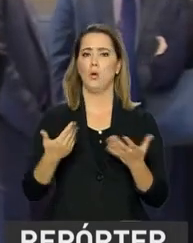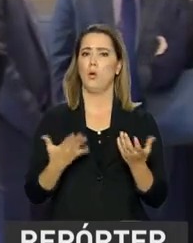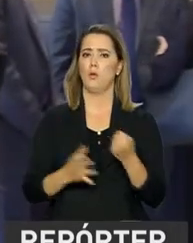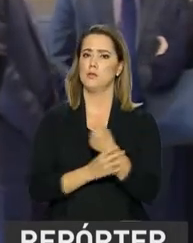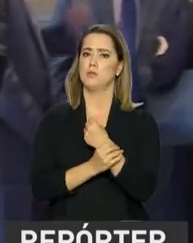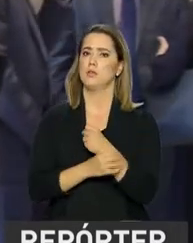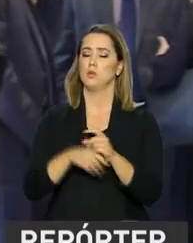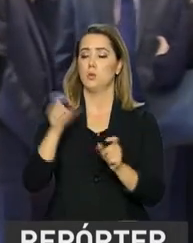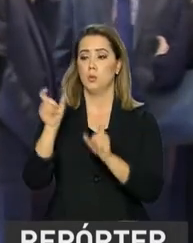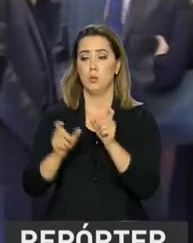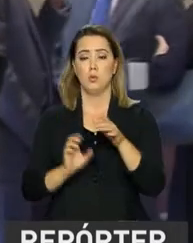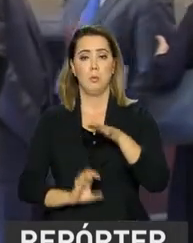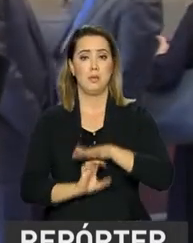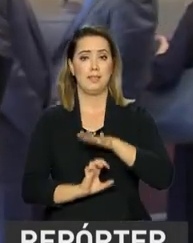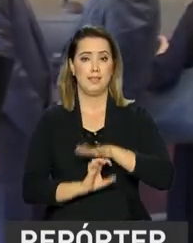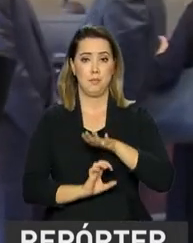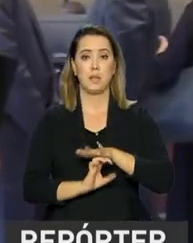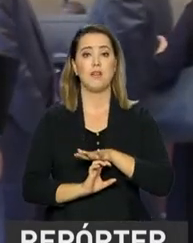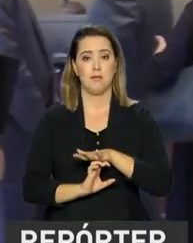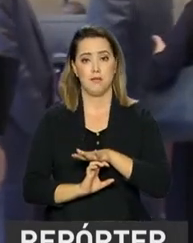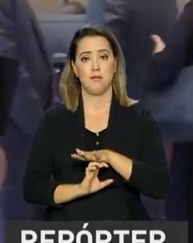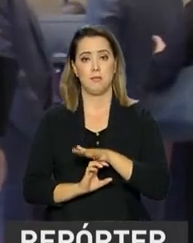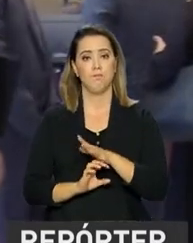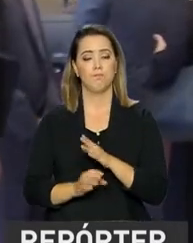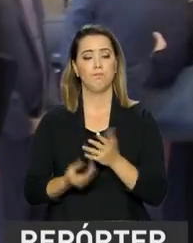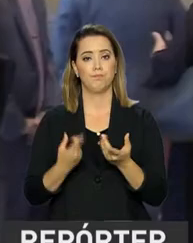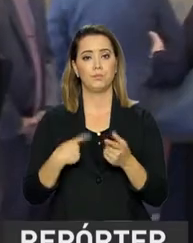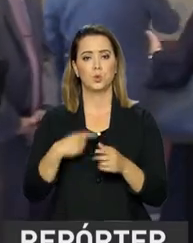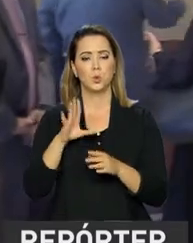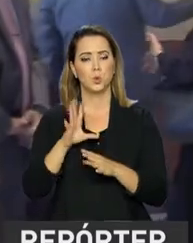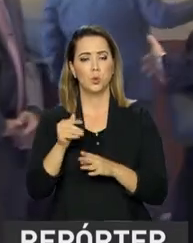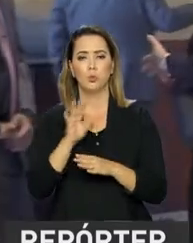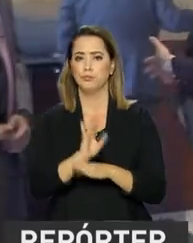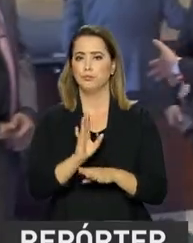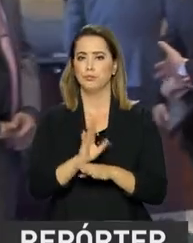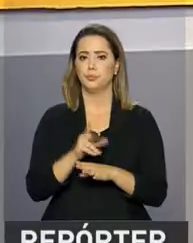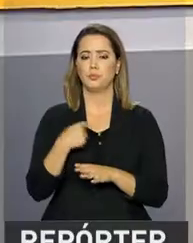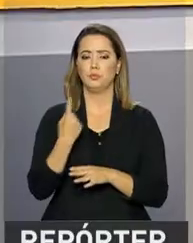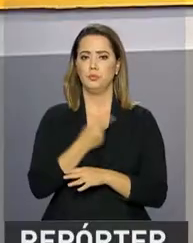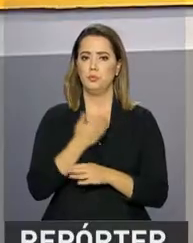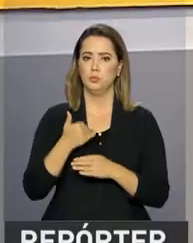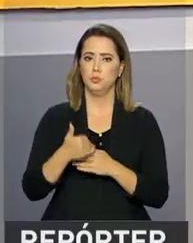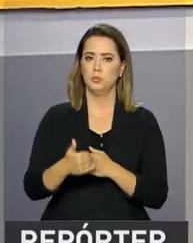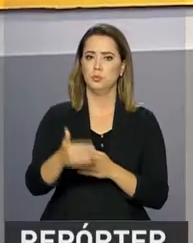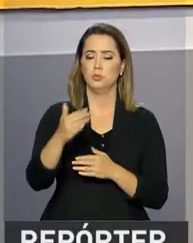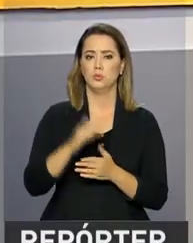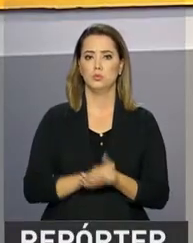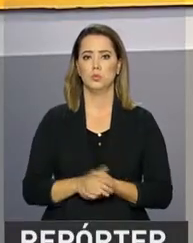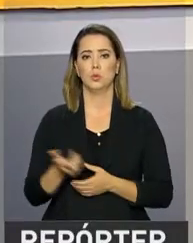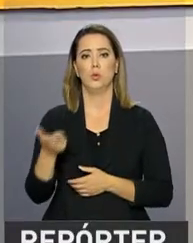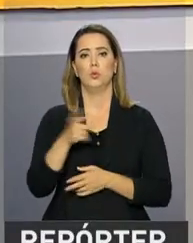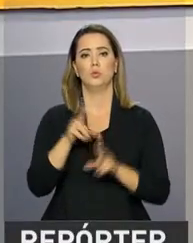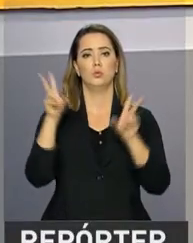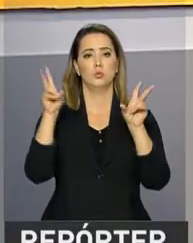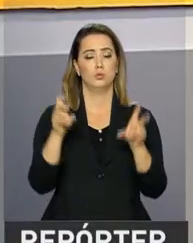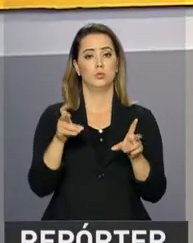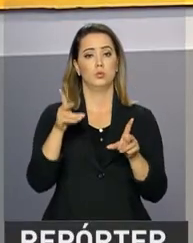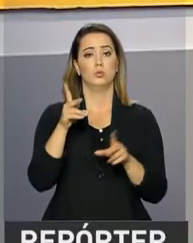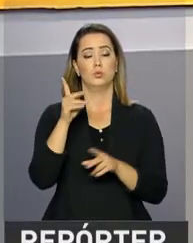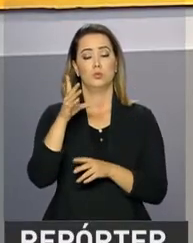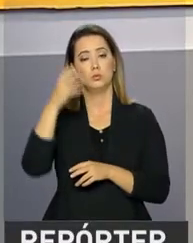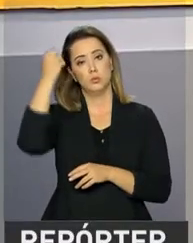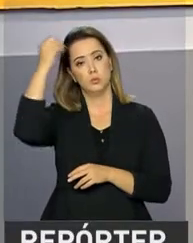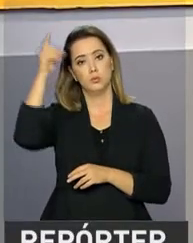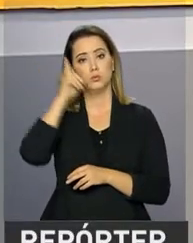todos aqui foram unânimes em dar o seu apoio para que a gente possa continuar sorriso outro tema tratado na viagem aos estados